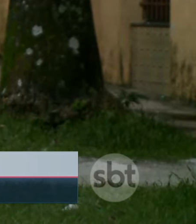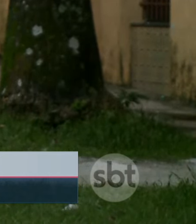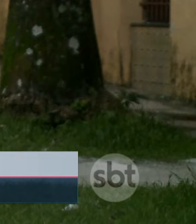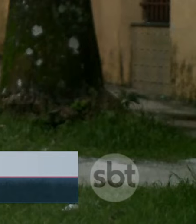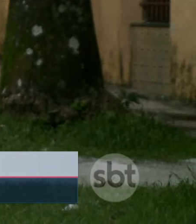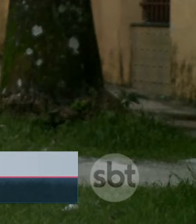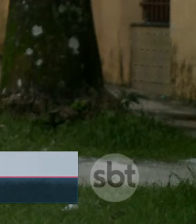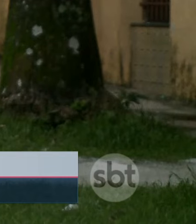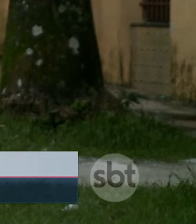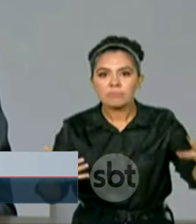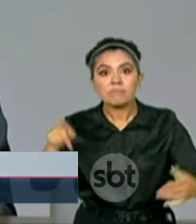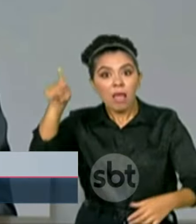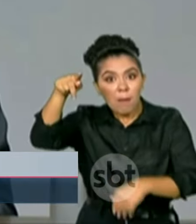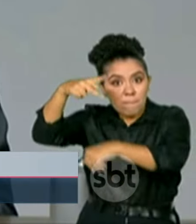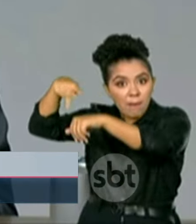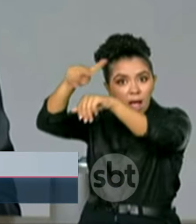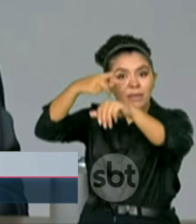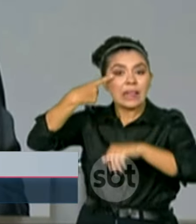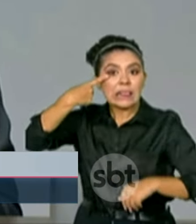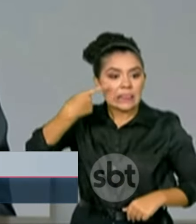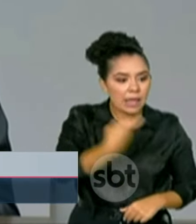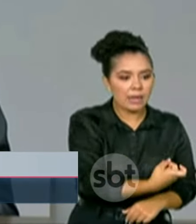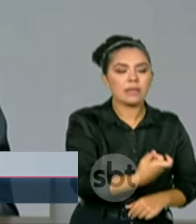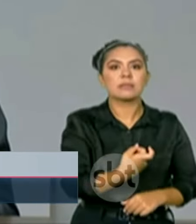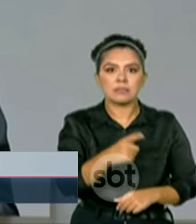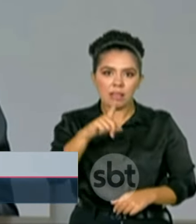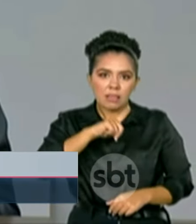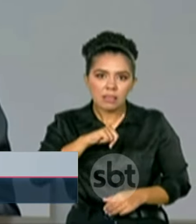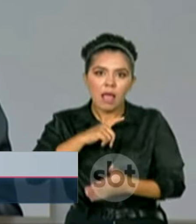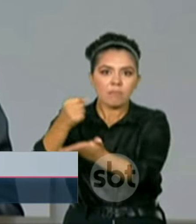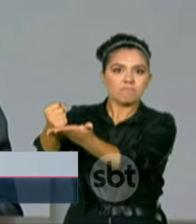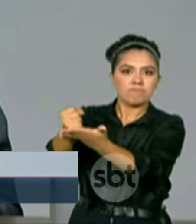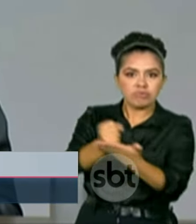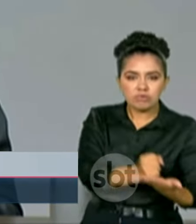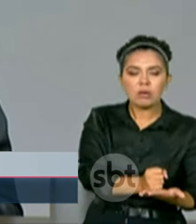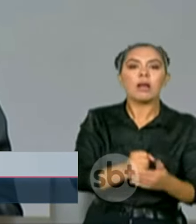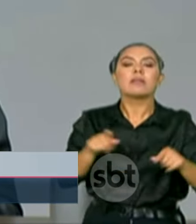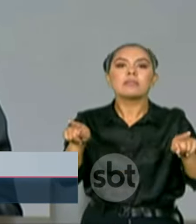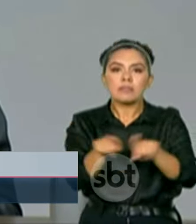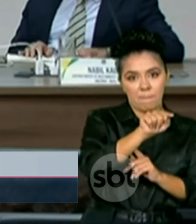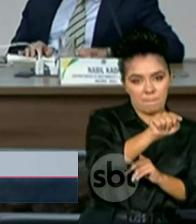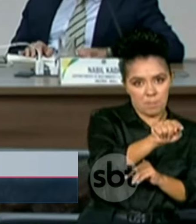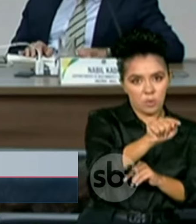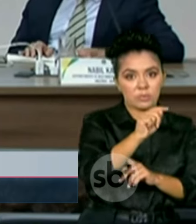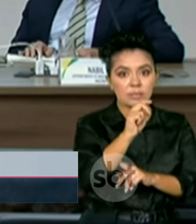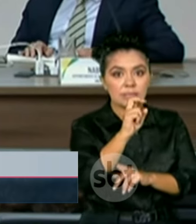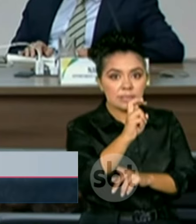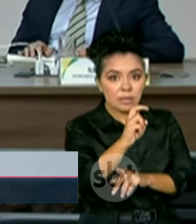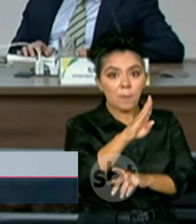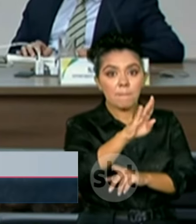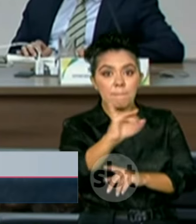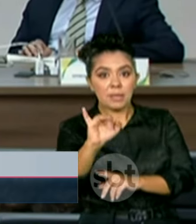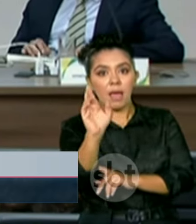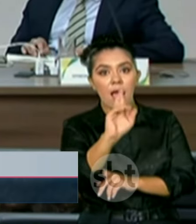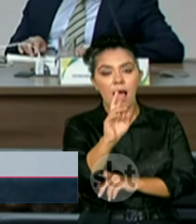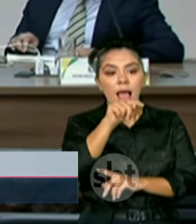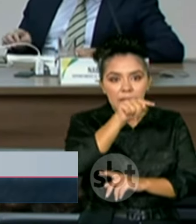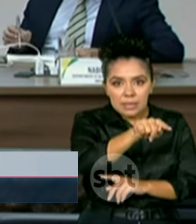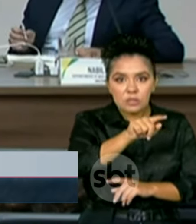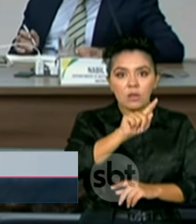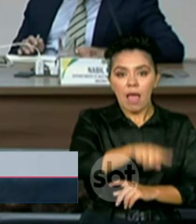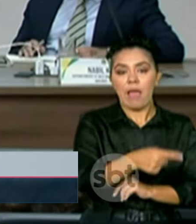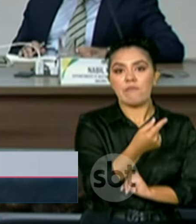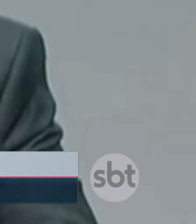floresta até 2030. Para o Ministério do Meio Ambiente, a redução do desmatamento na Amazônia também foi essencial para